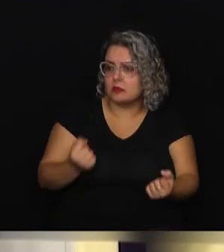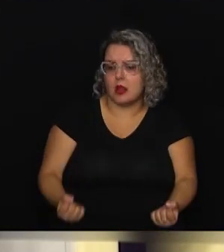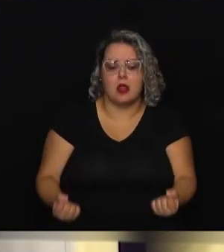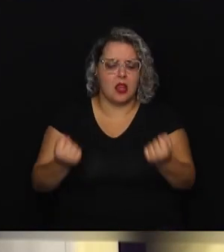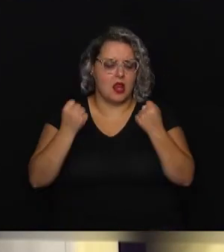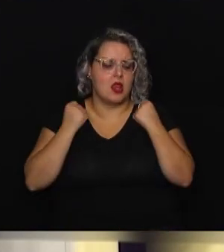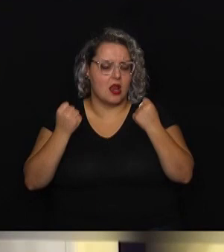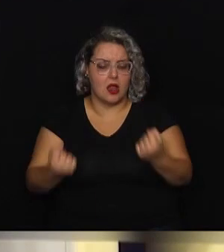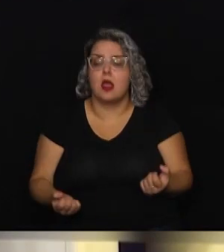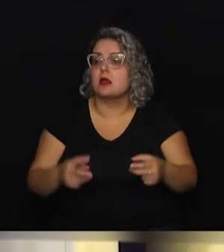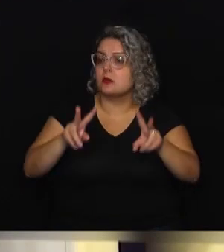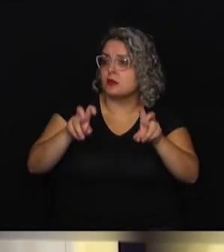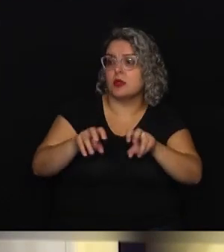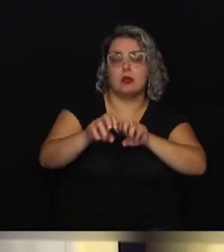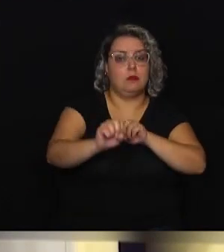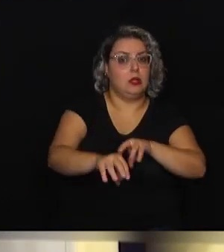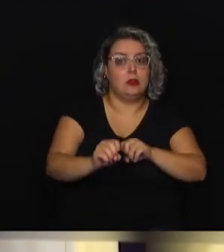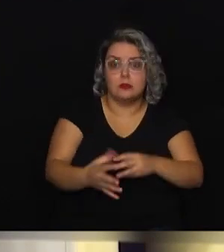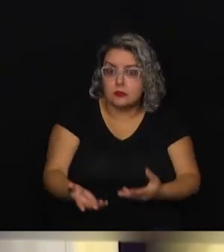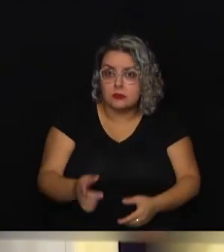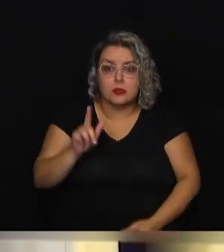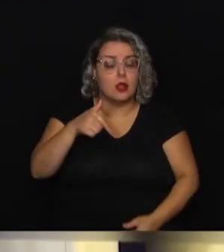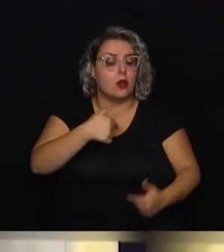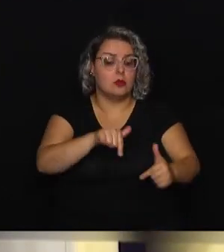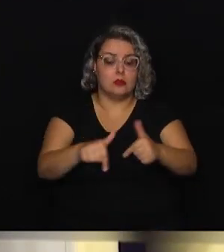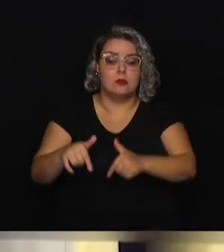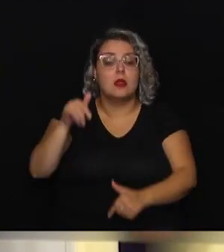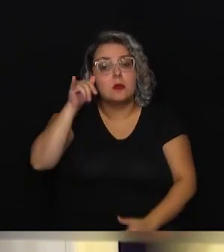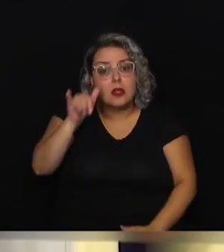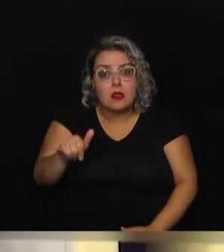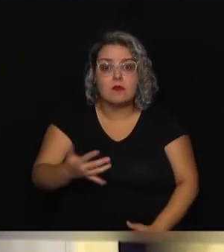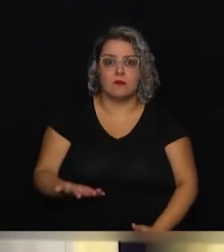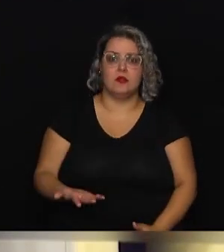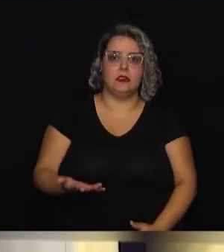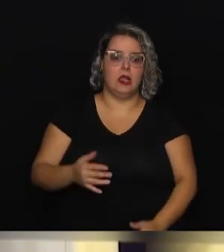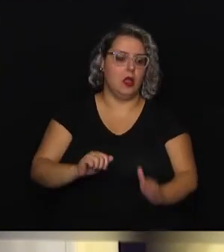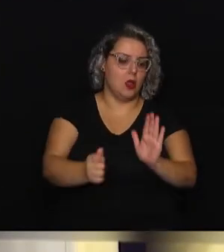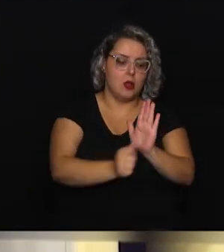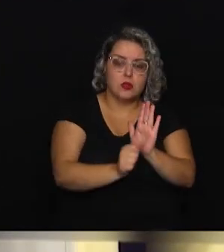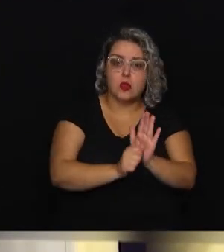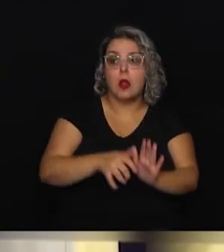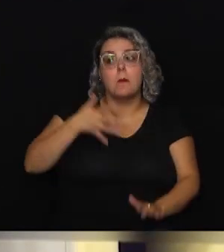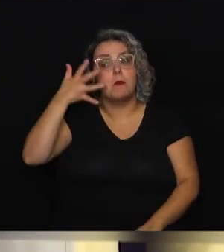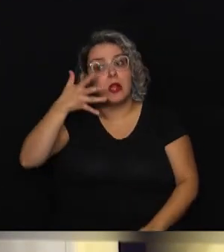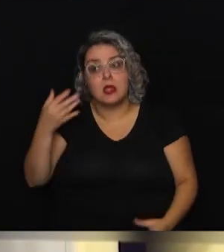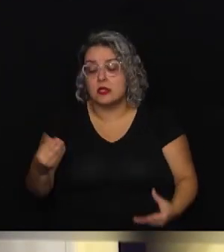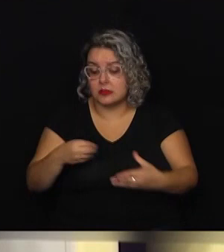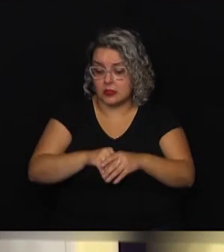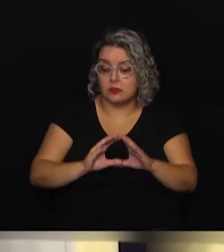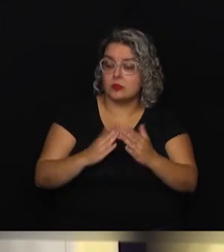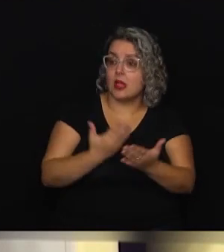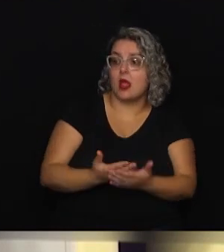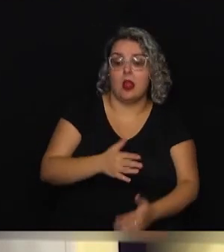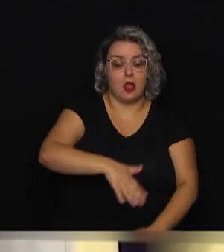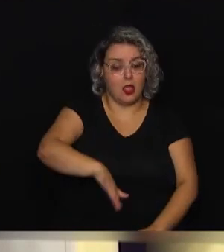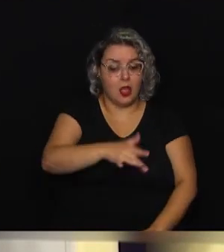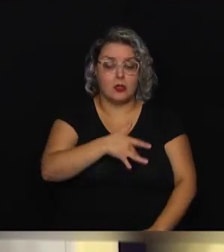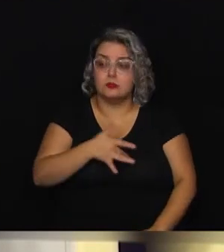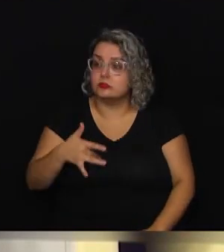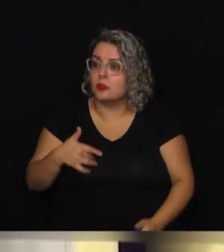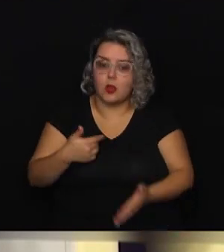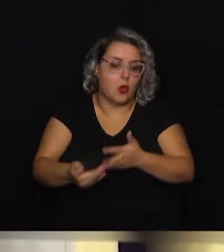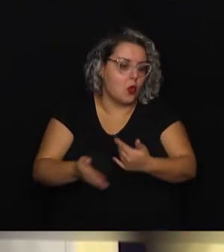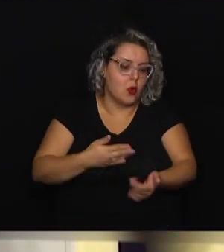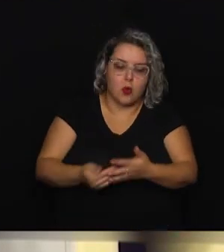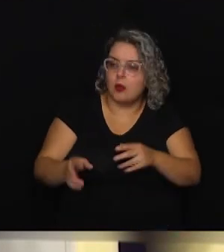posso trazer o tema educação, que é o trabalho de prevenção, palestra nas escolas, eu posso atuar na área da saúde com qualquer